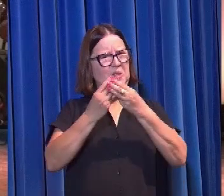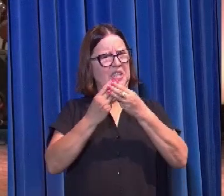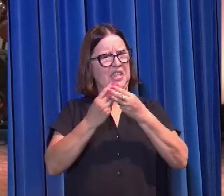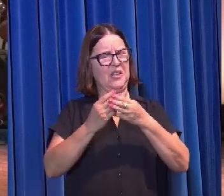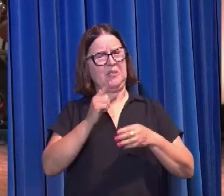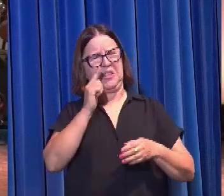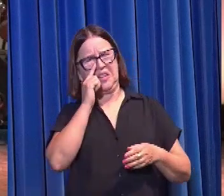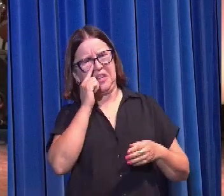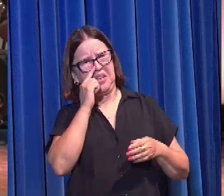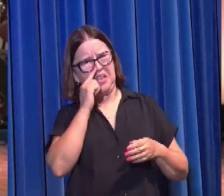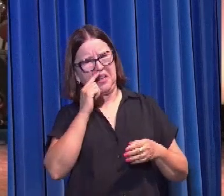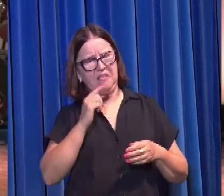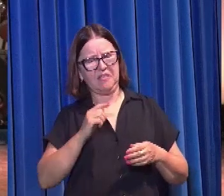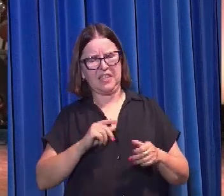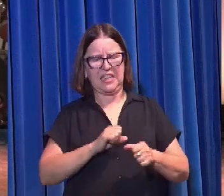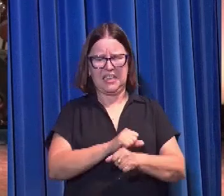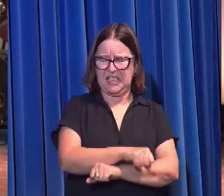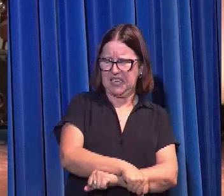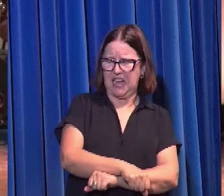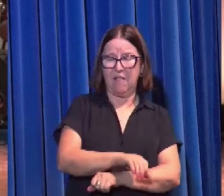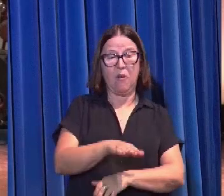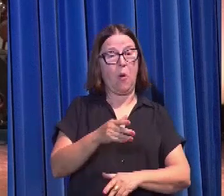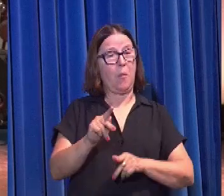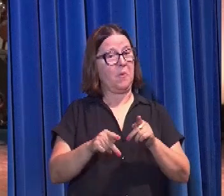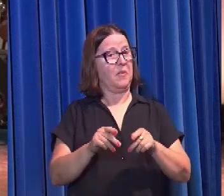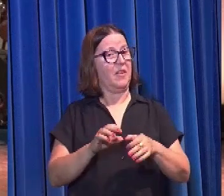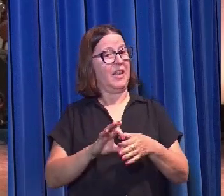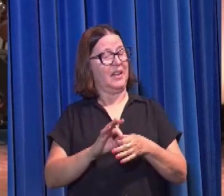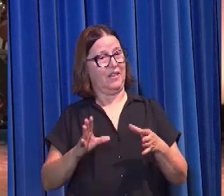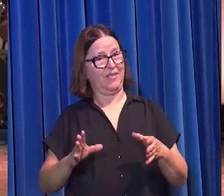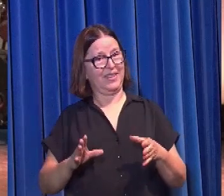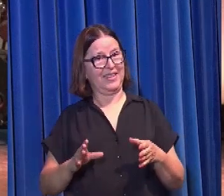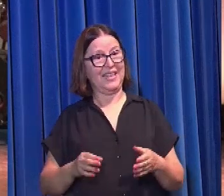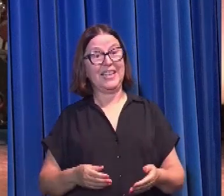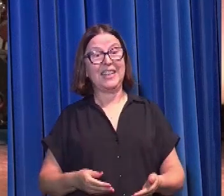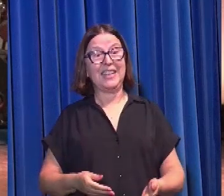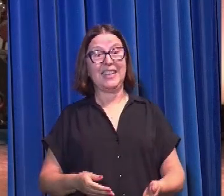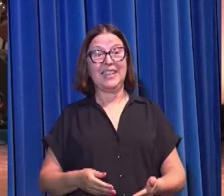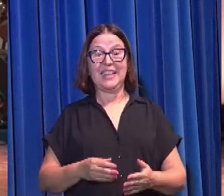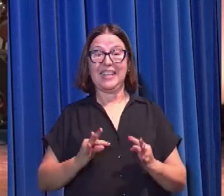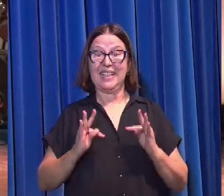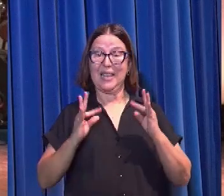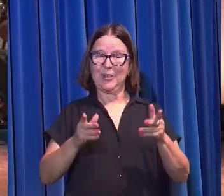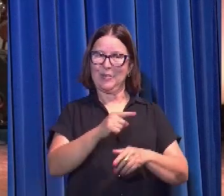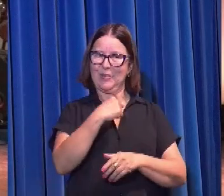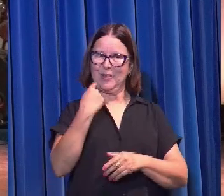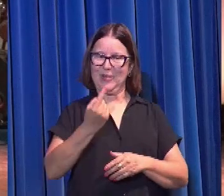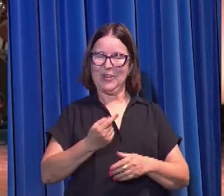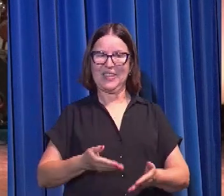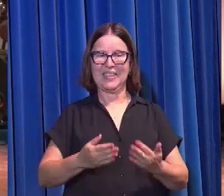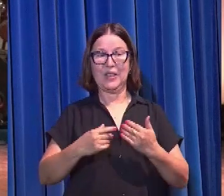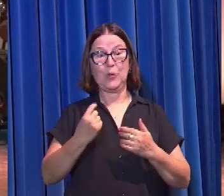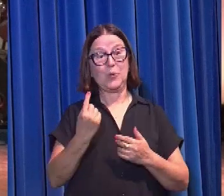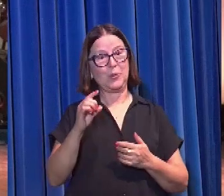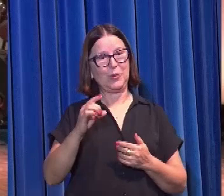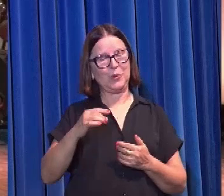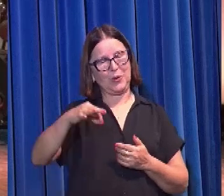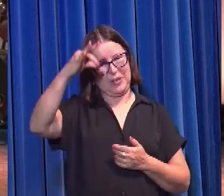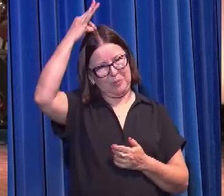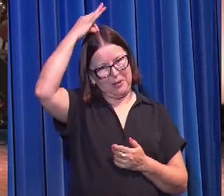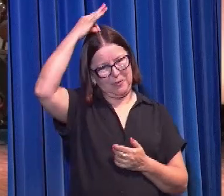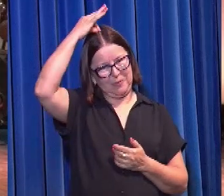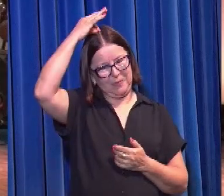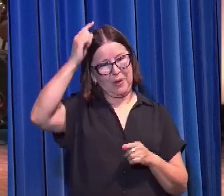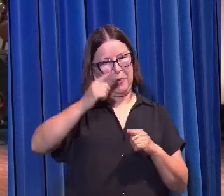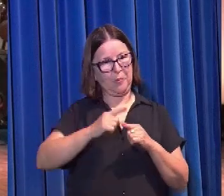E a todos nós foi dado beber de um só Espírito. Porque também o corpo não é um